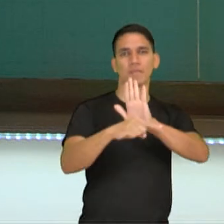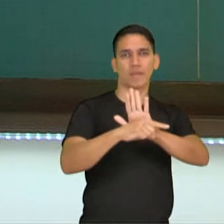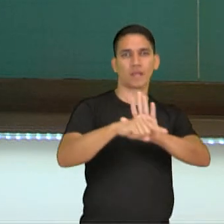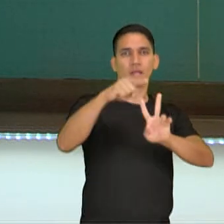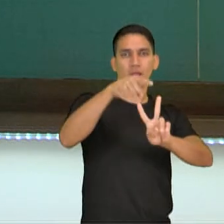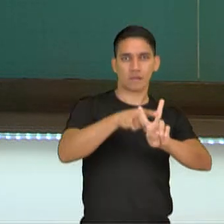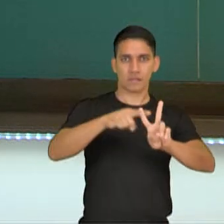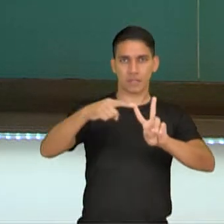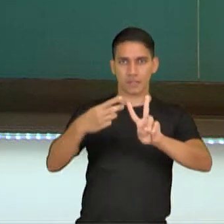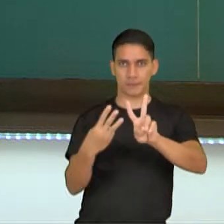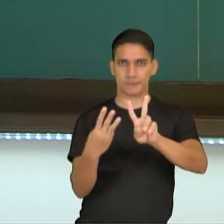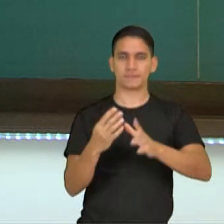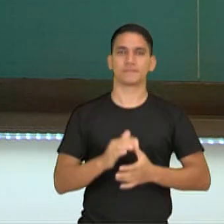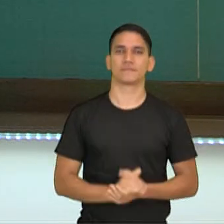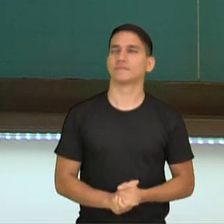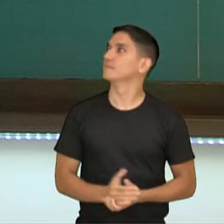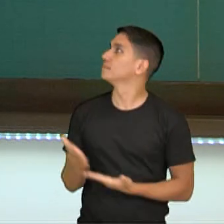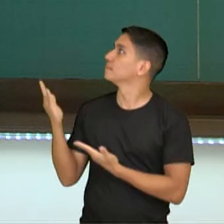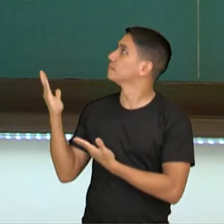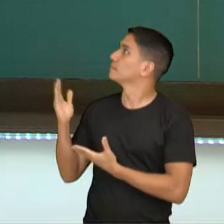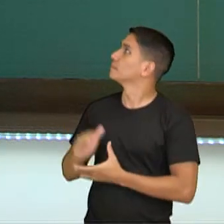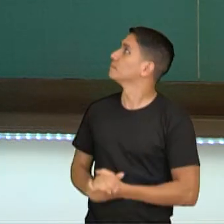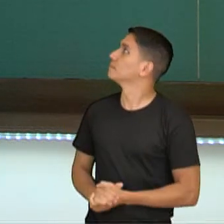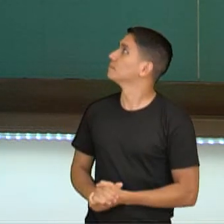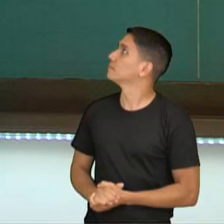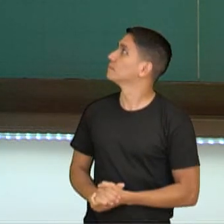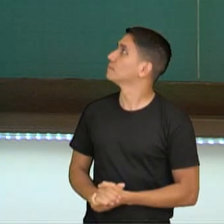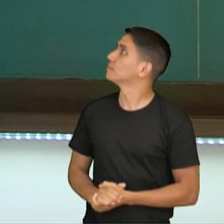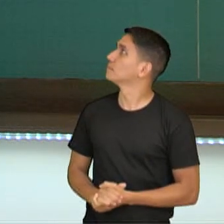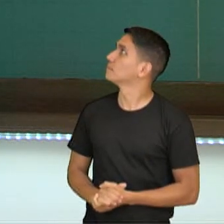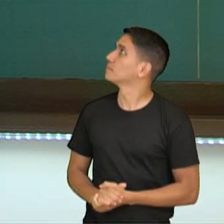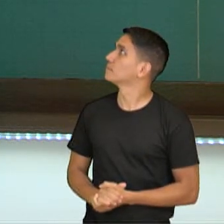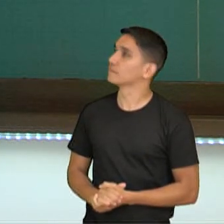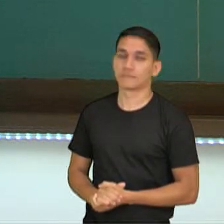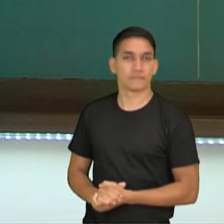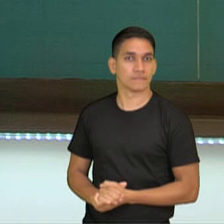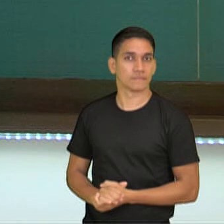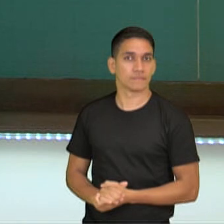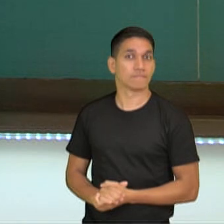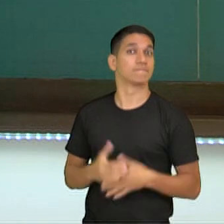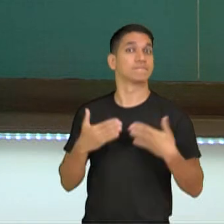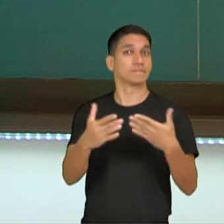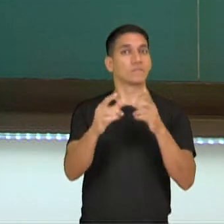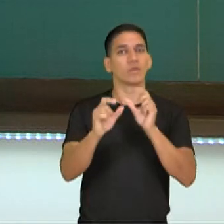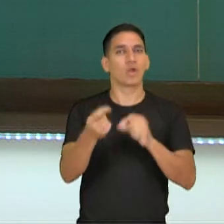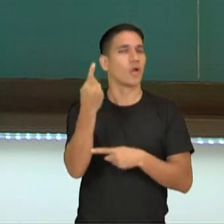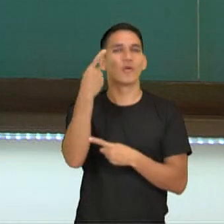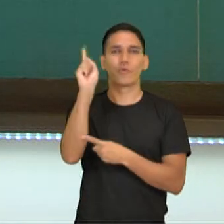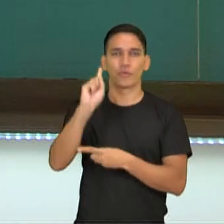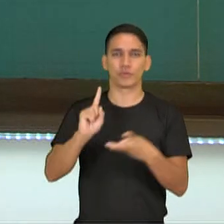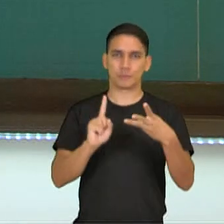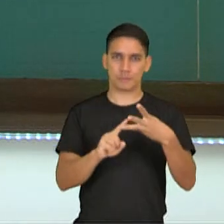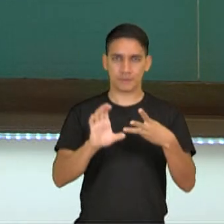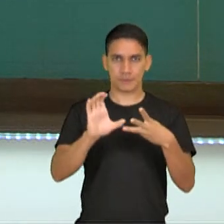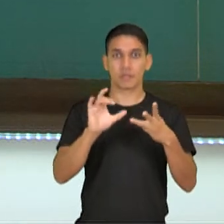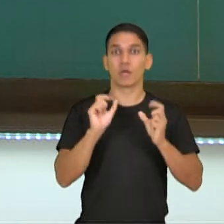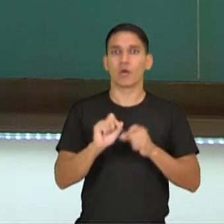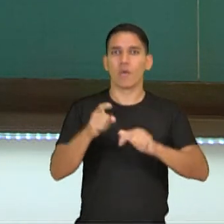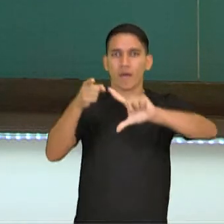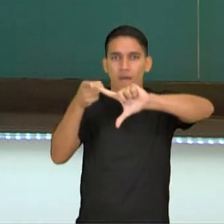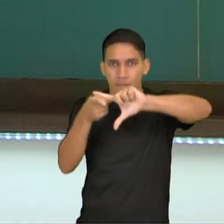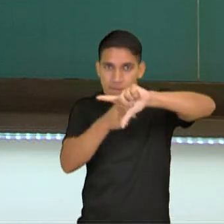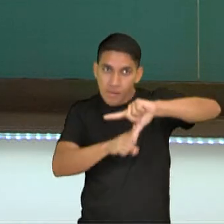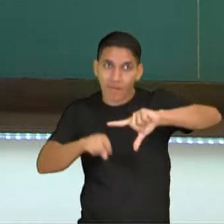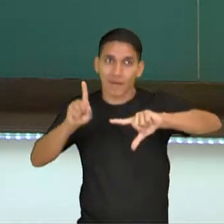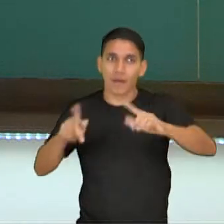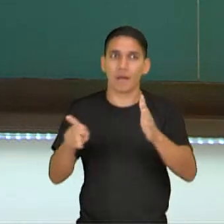colocar que a tangente de 300 graus é menos raiz de 3. E, por último, peguei um ângulo aqui que está